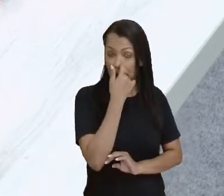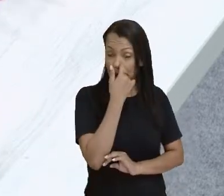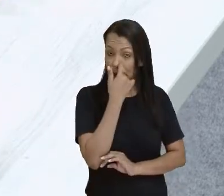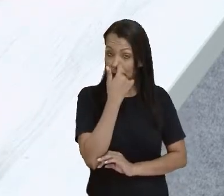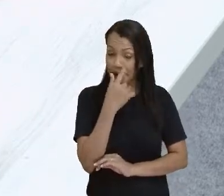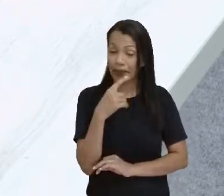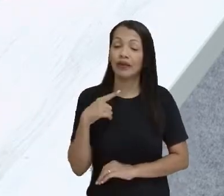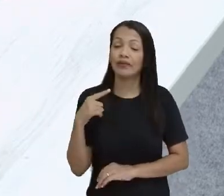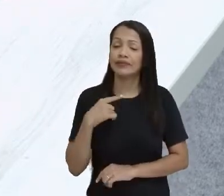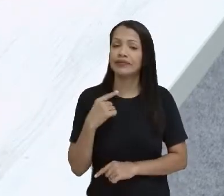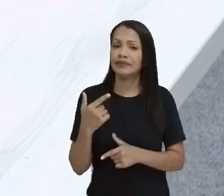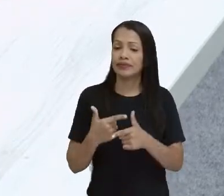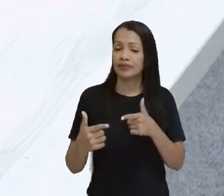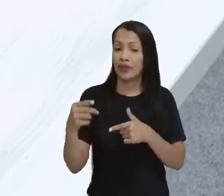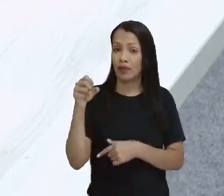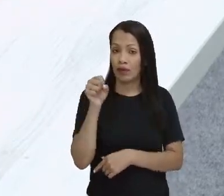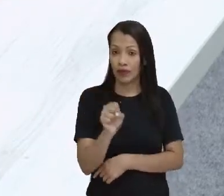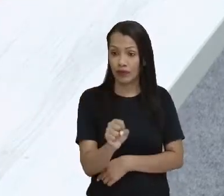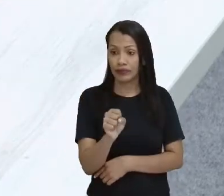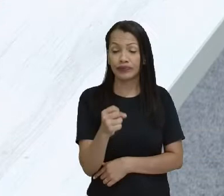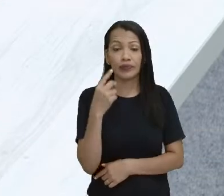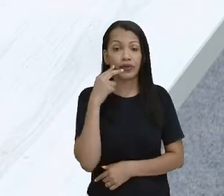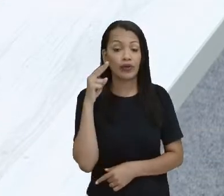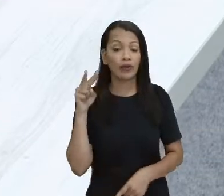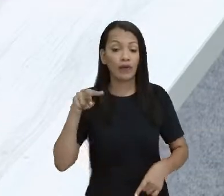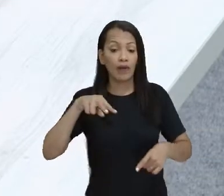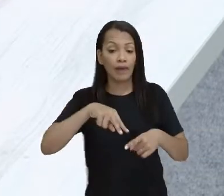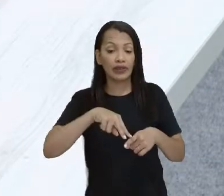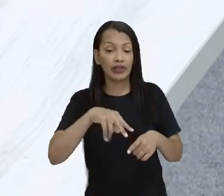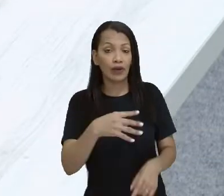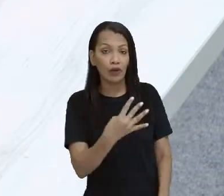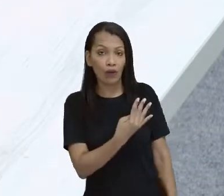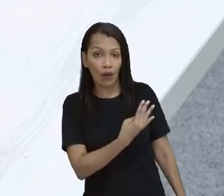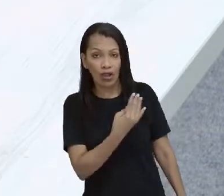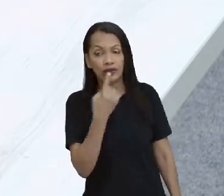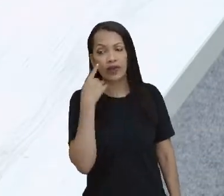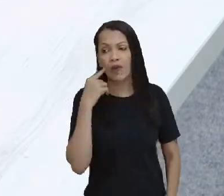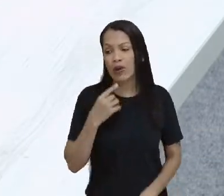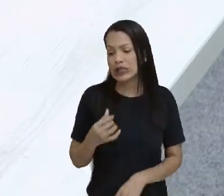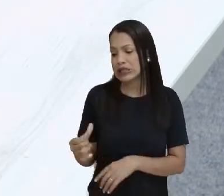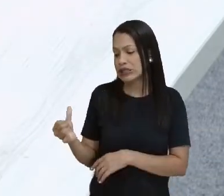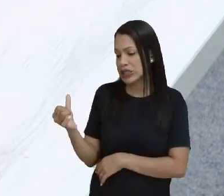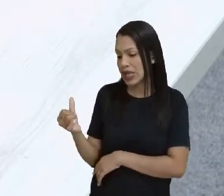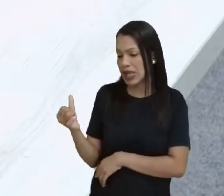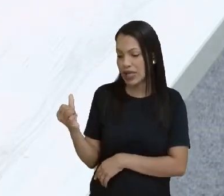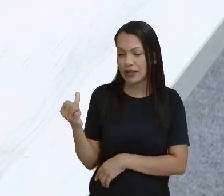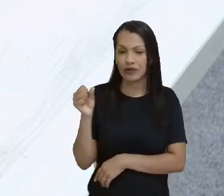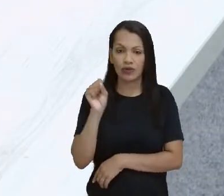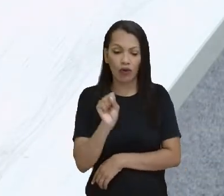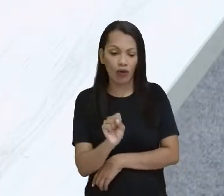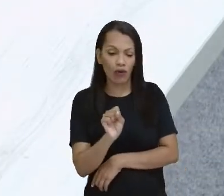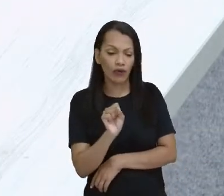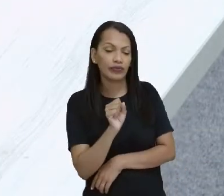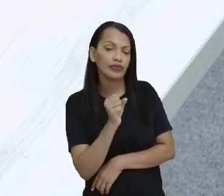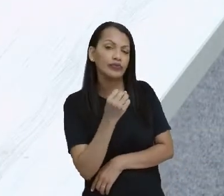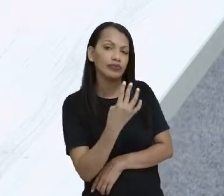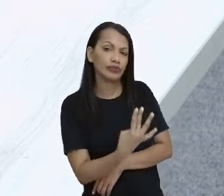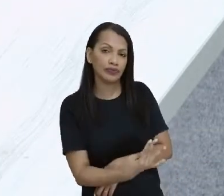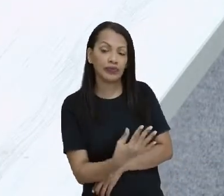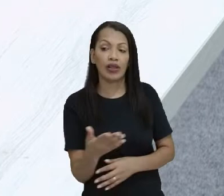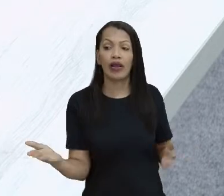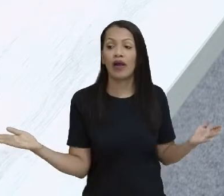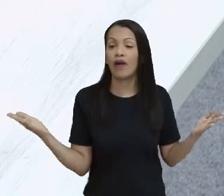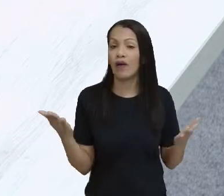3, 6, 8 fatias. E uma pizza com 4 fatias. E eu vou começar dividindo aqui